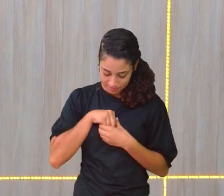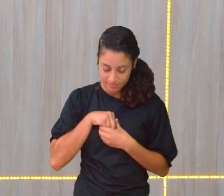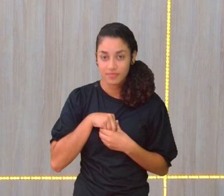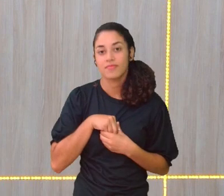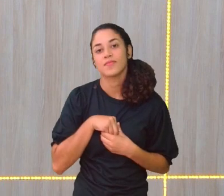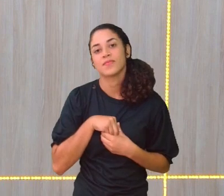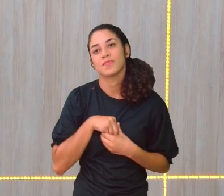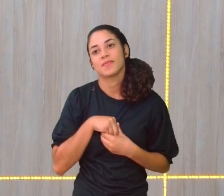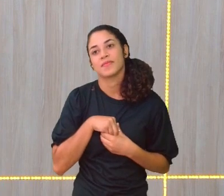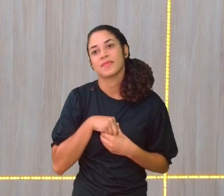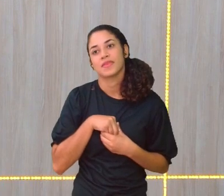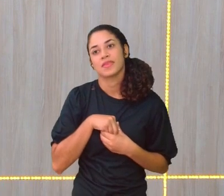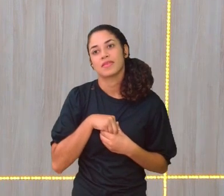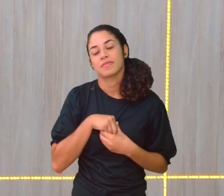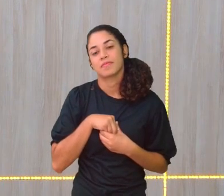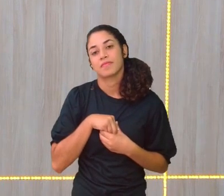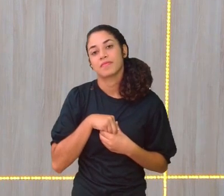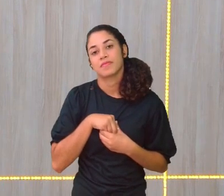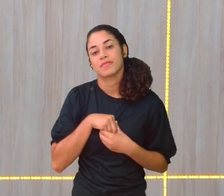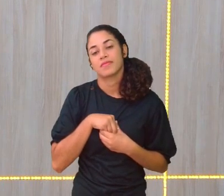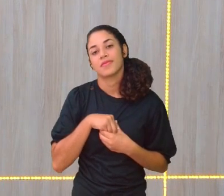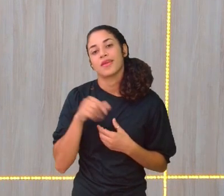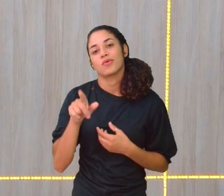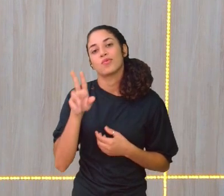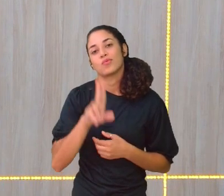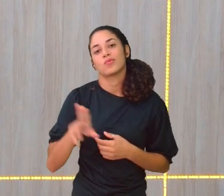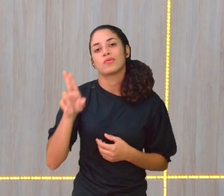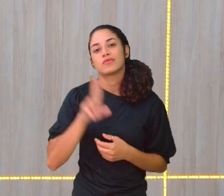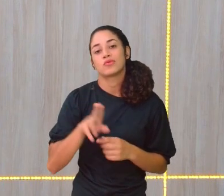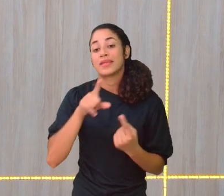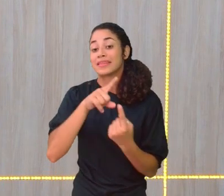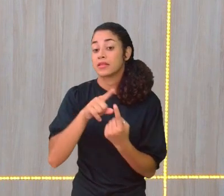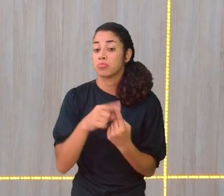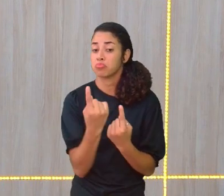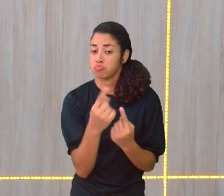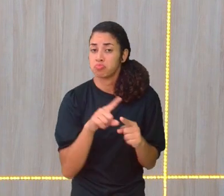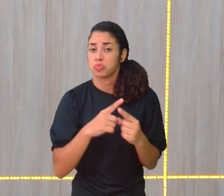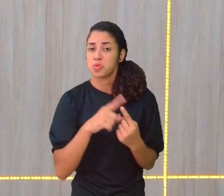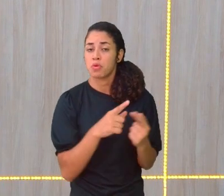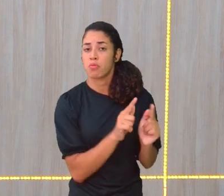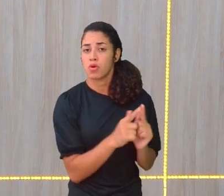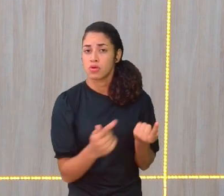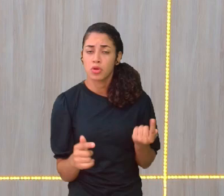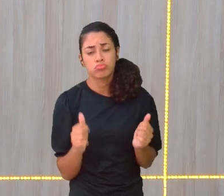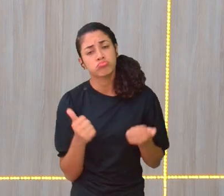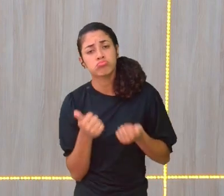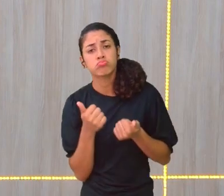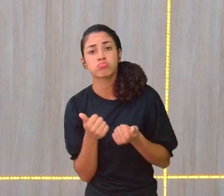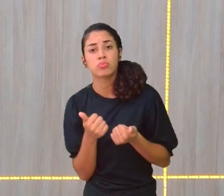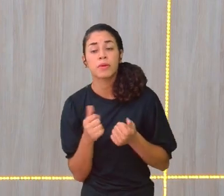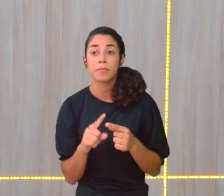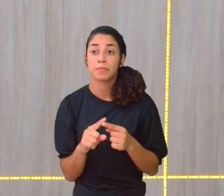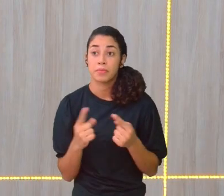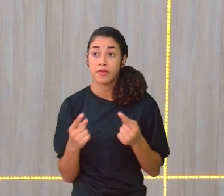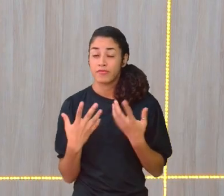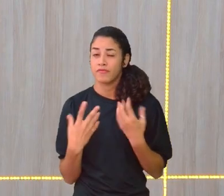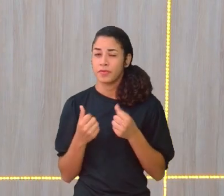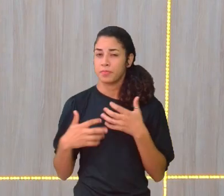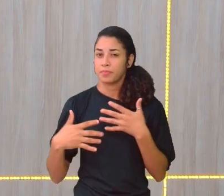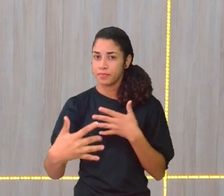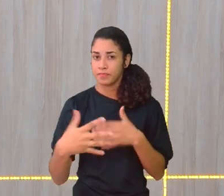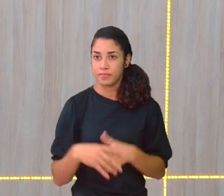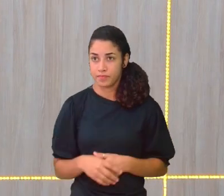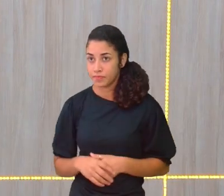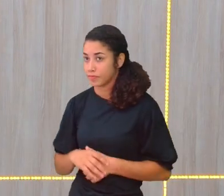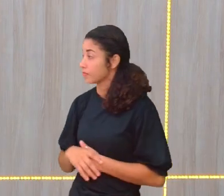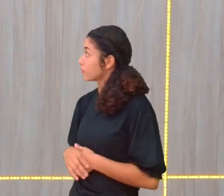é? Então, ela fez uso de um tipo de gramática, não é? Então, vamos seguindo. E aí